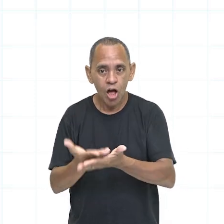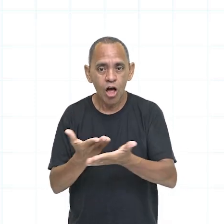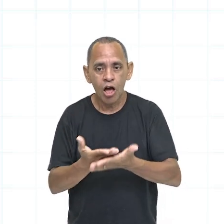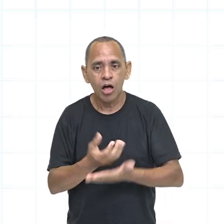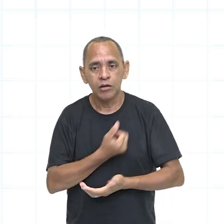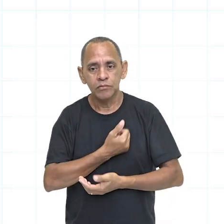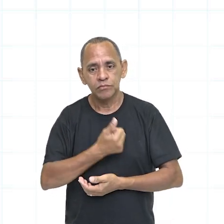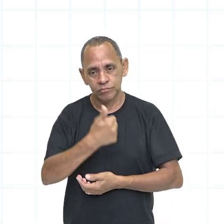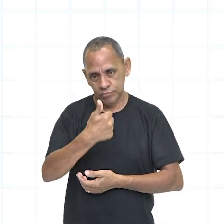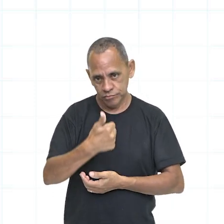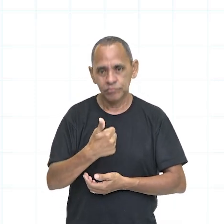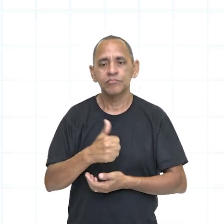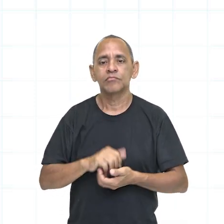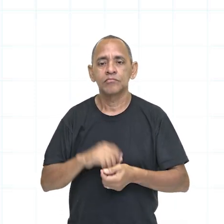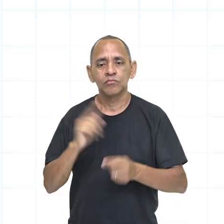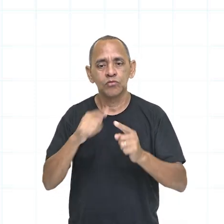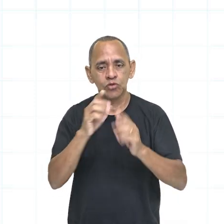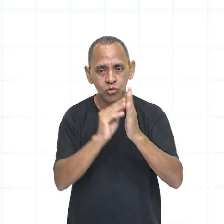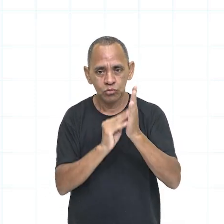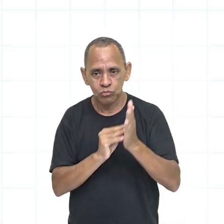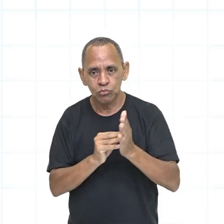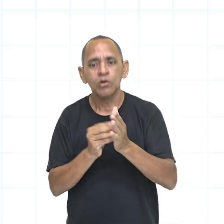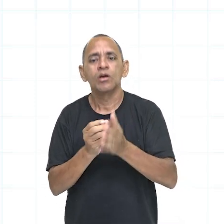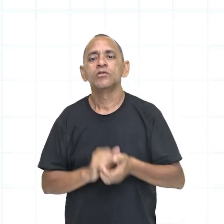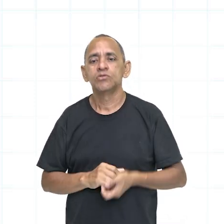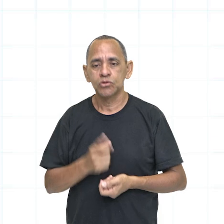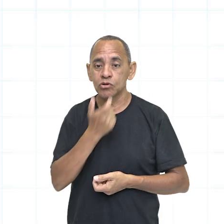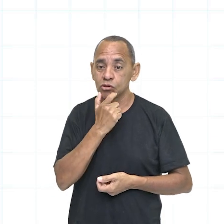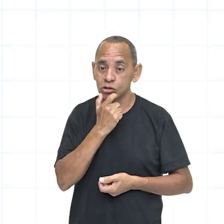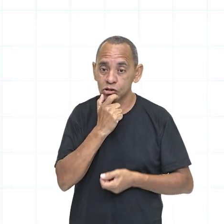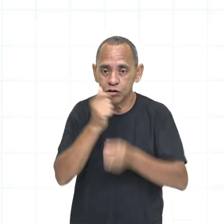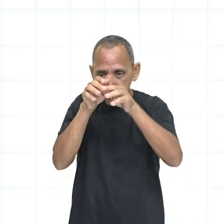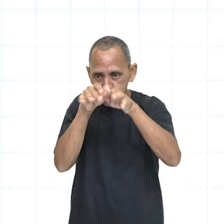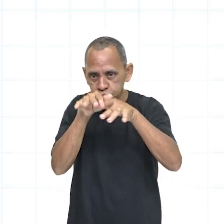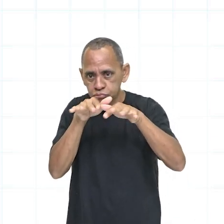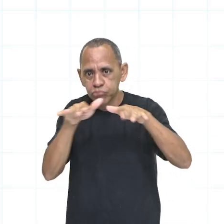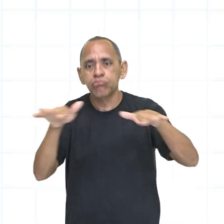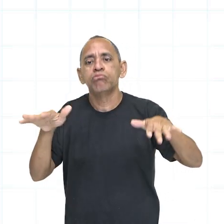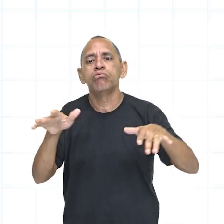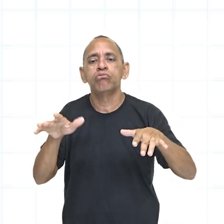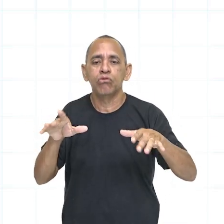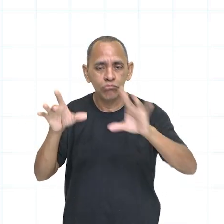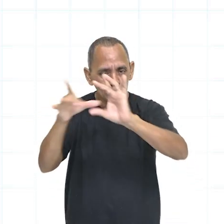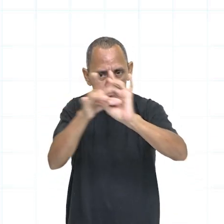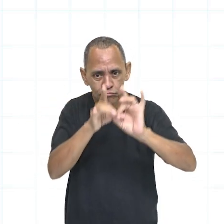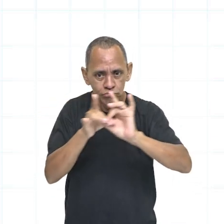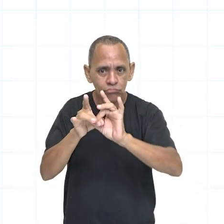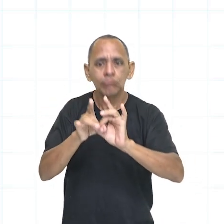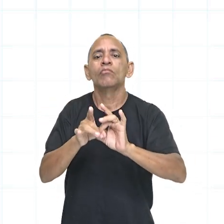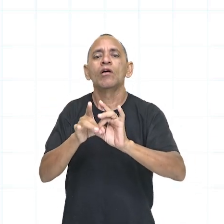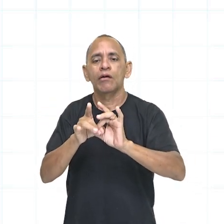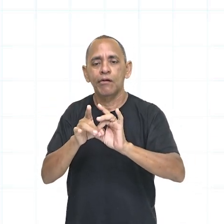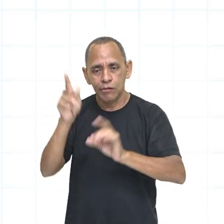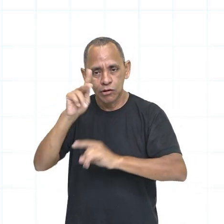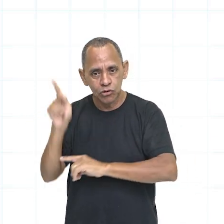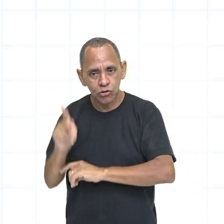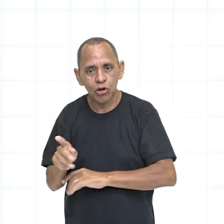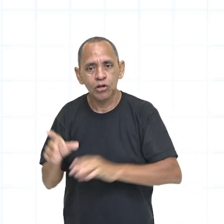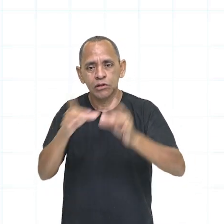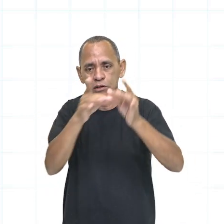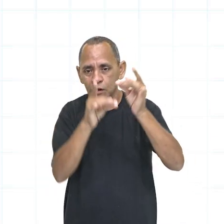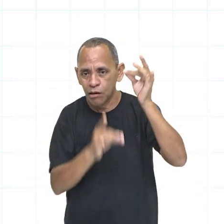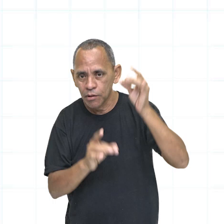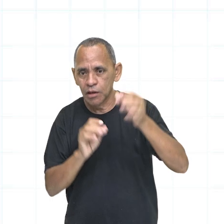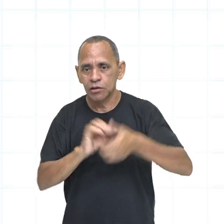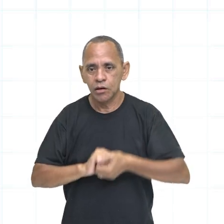de conhecimento é a expansão da língua inglesa, contexto histórico. O detalhamento, a expansão da língua